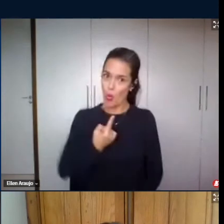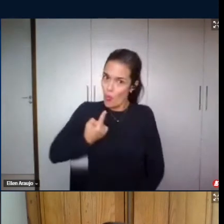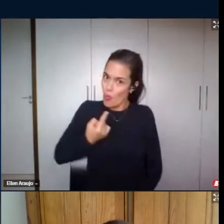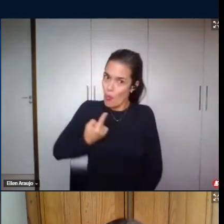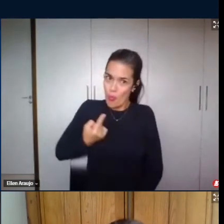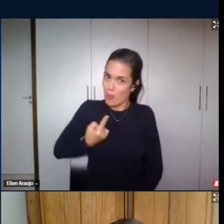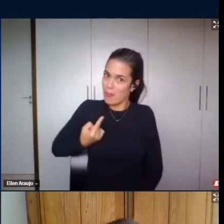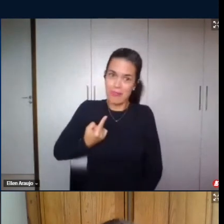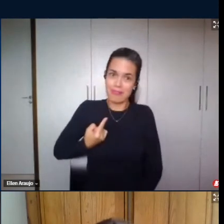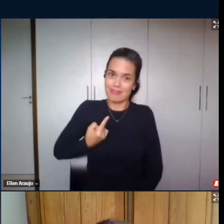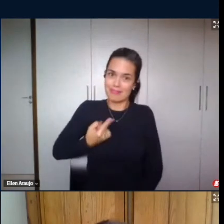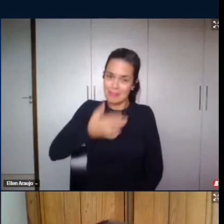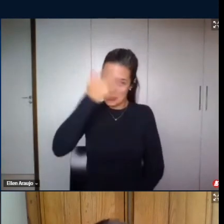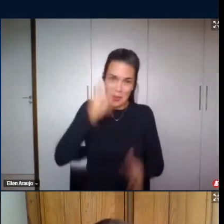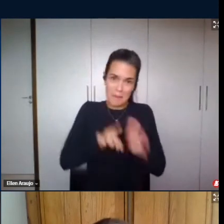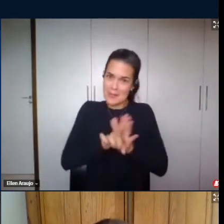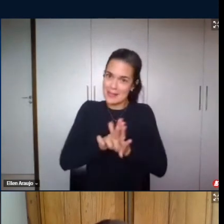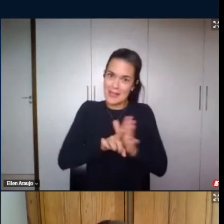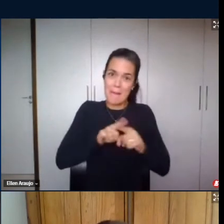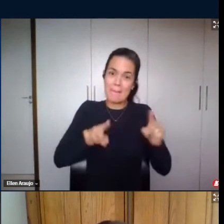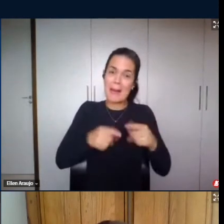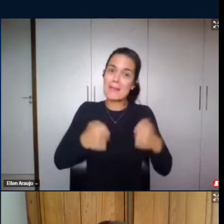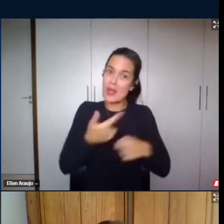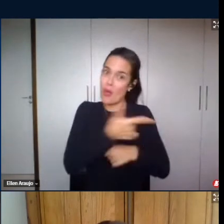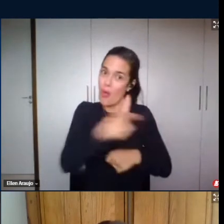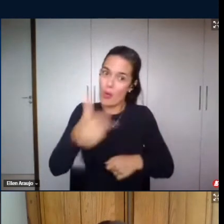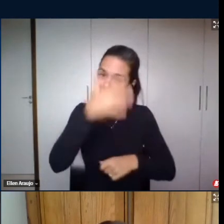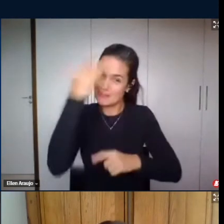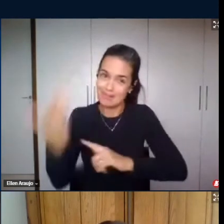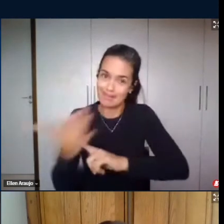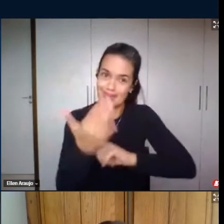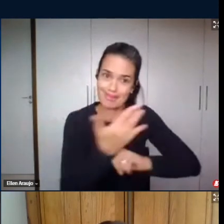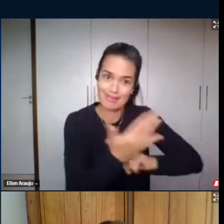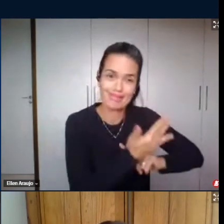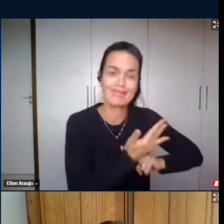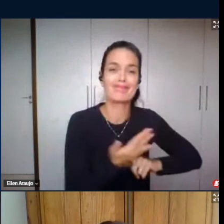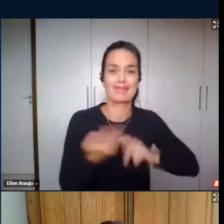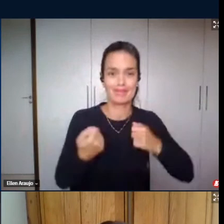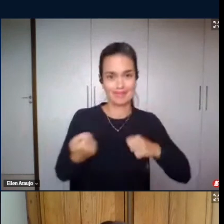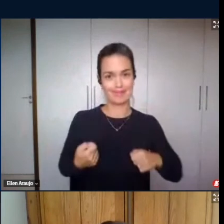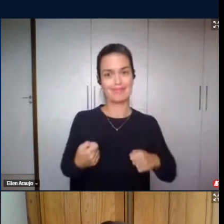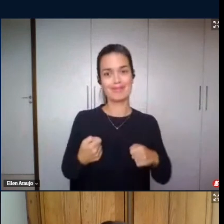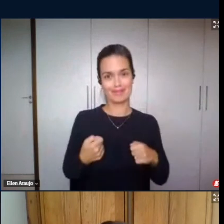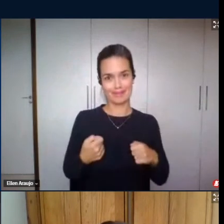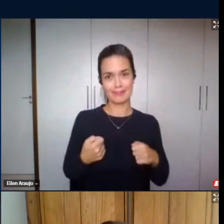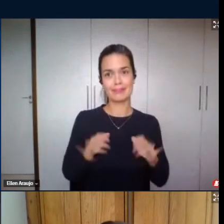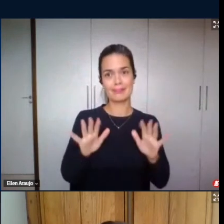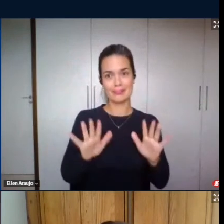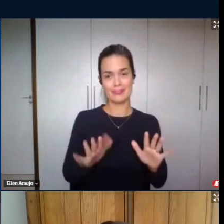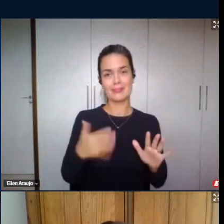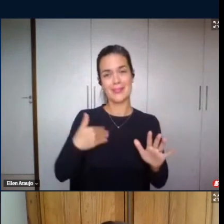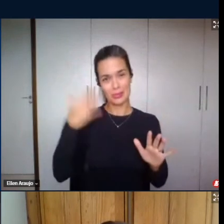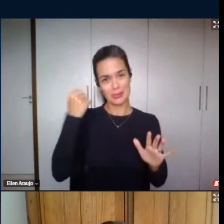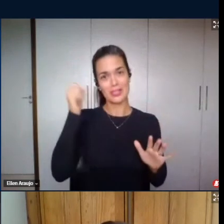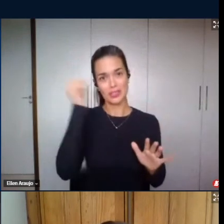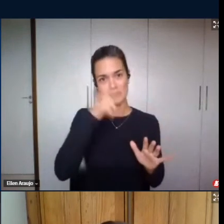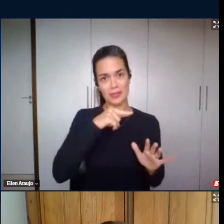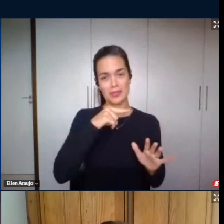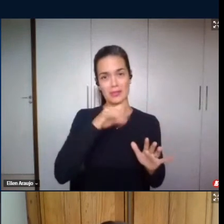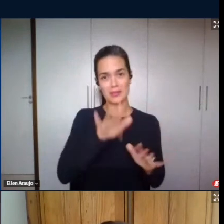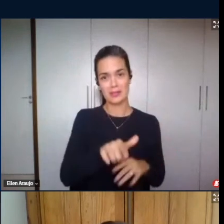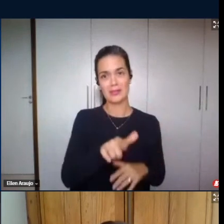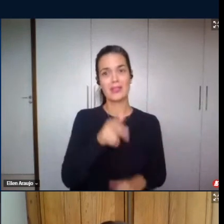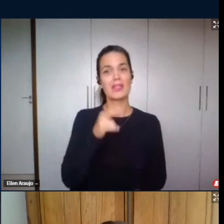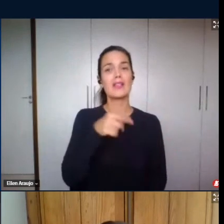do pesquisador, mas, assim, é toda uma rede envolvida, né? Então, o mestrando apresenta